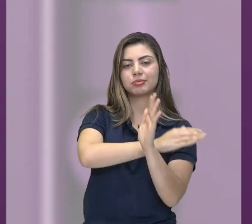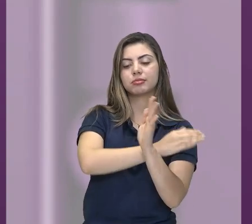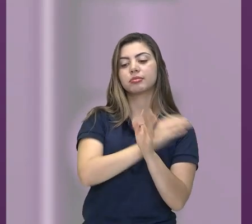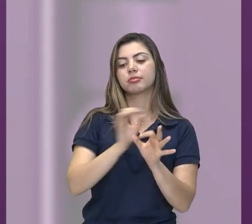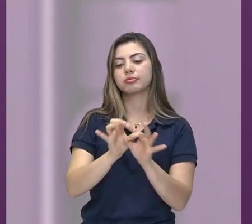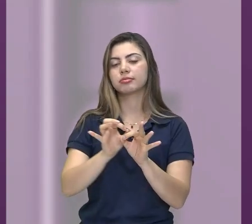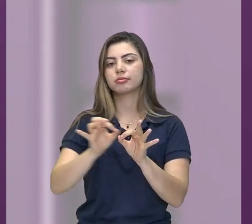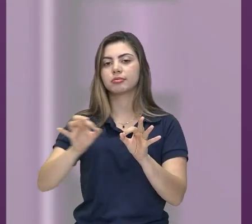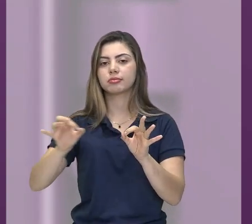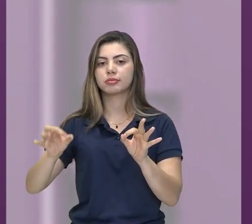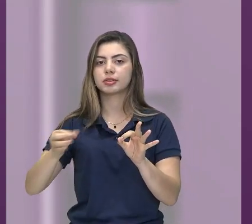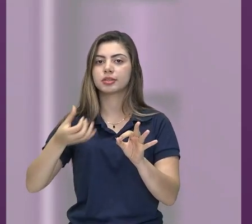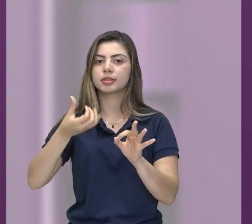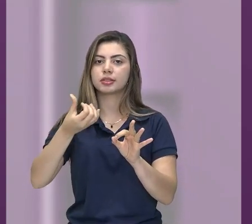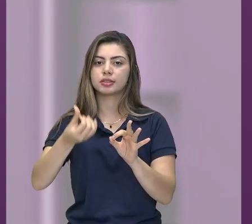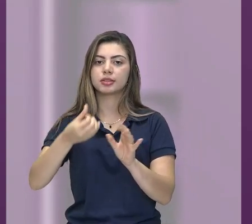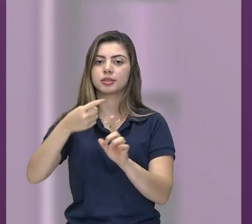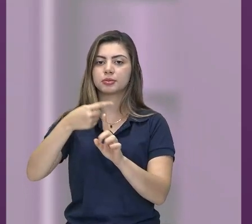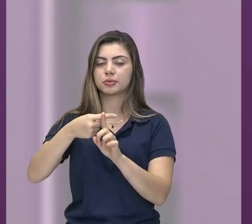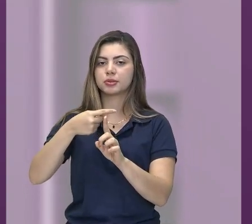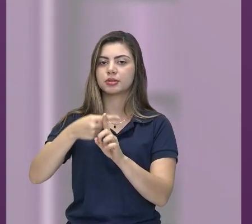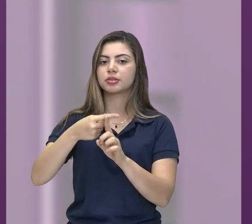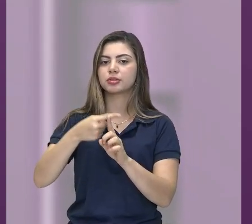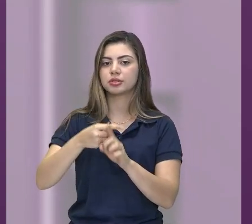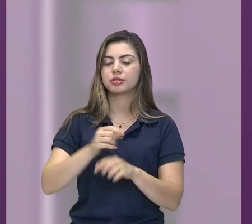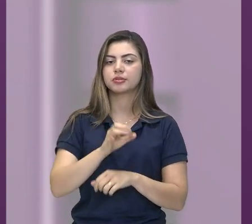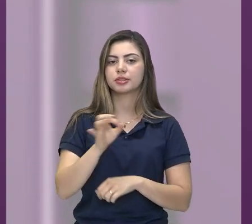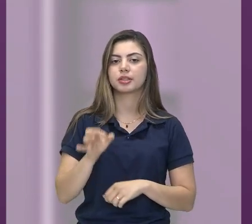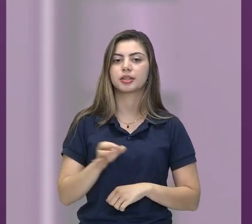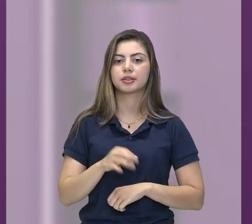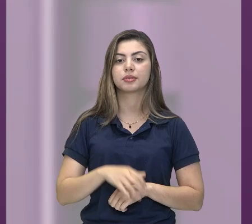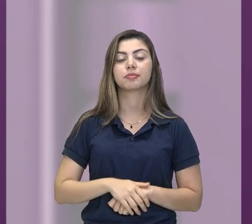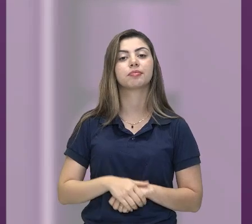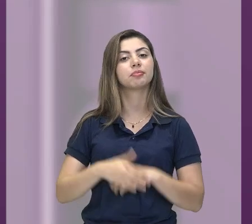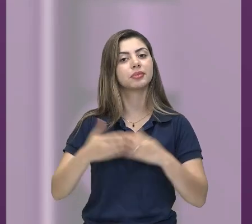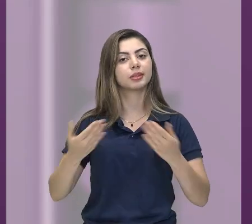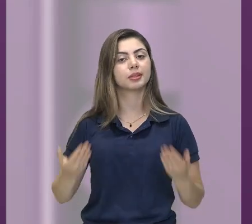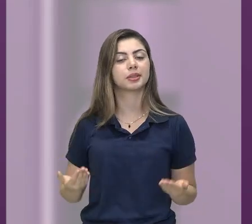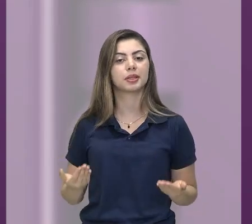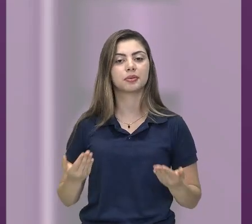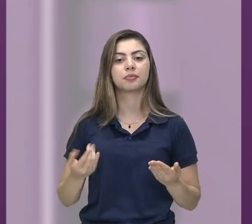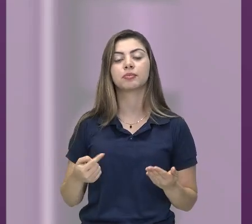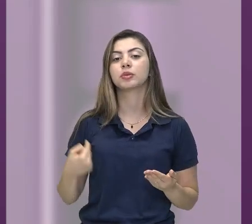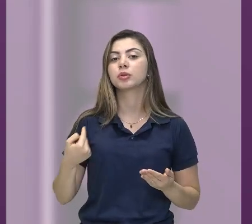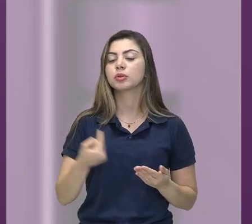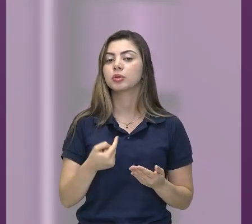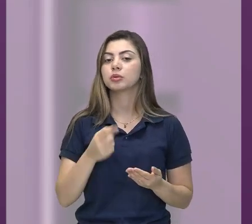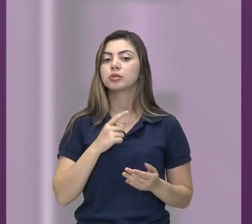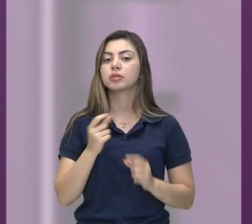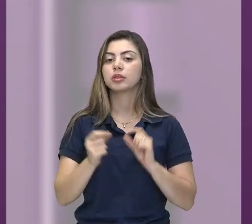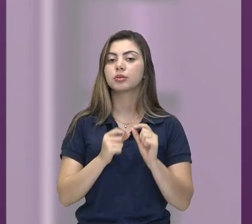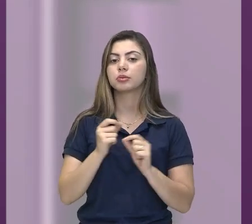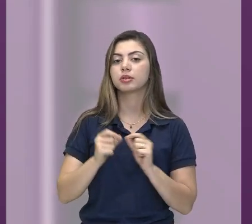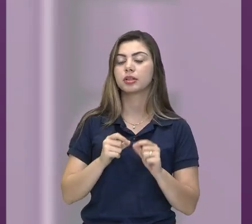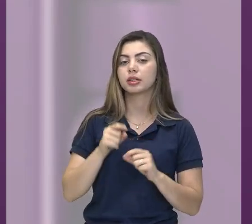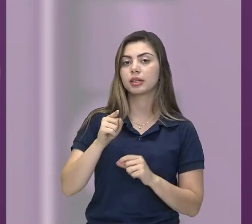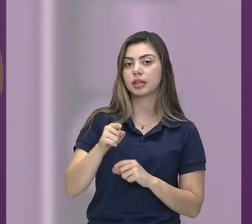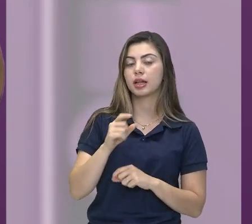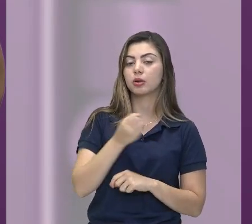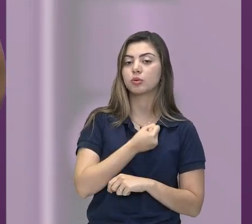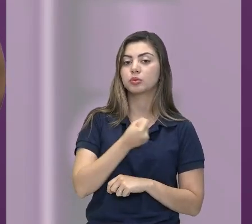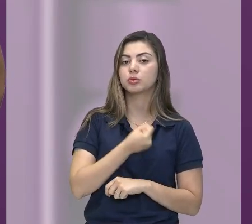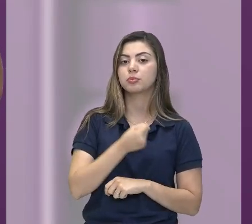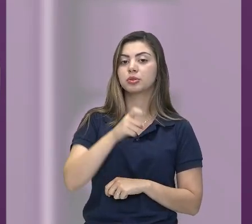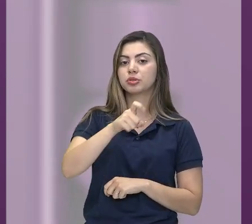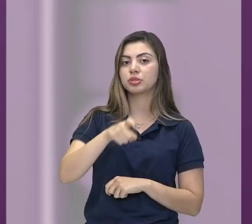para o lado positivo, para o lado direito. Então, por isso que quando a gente escreve o par ordenado, tanto do foco